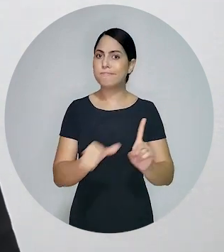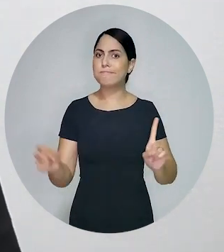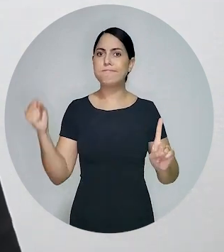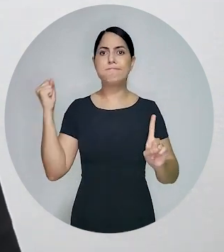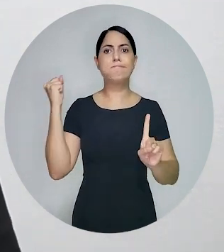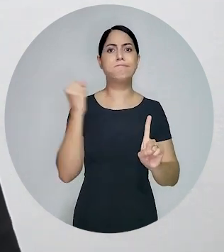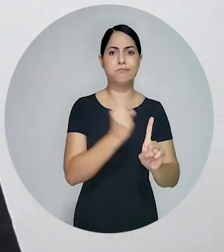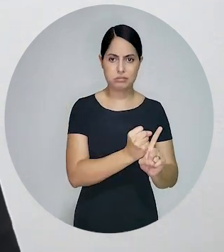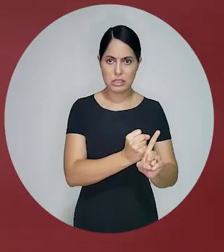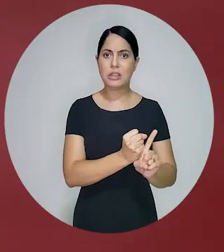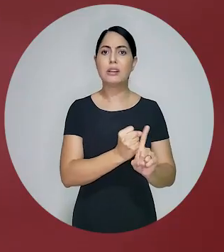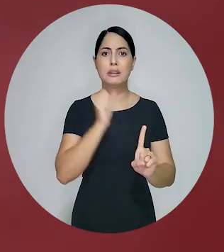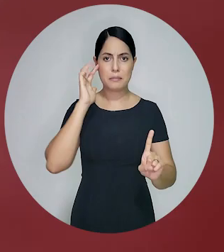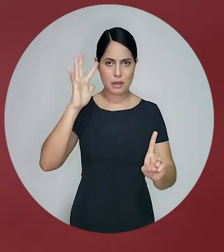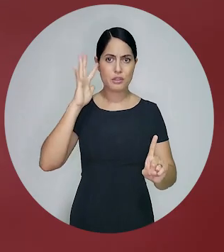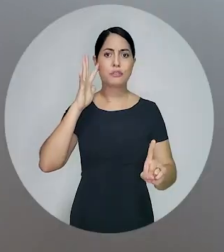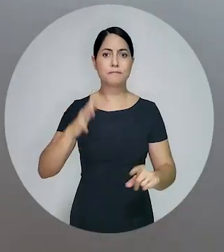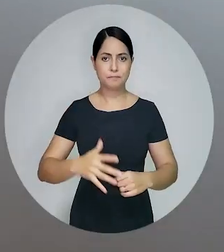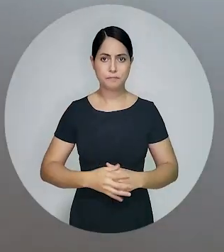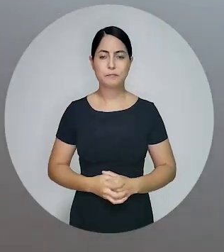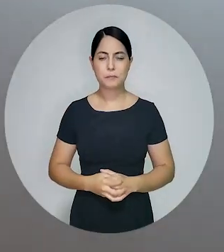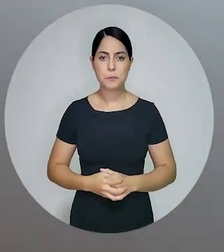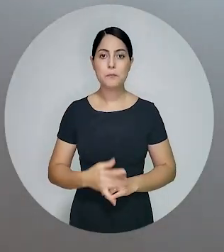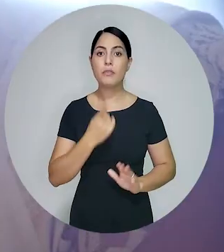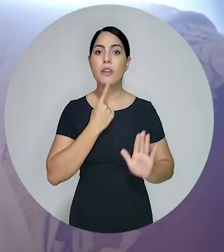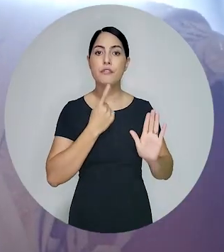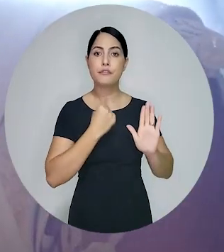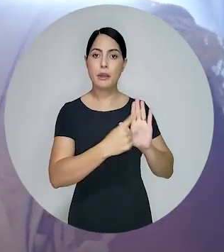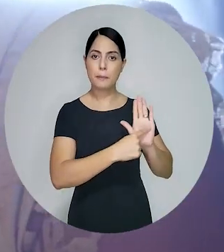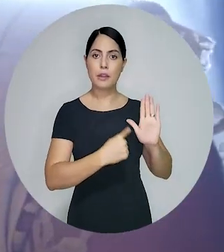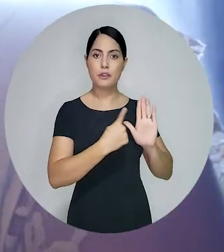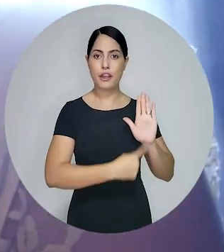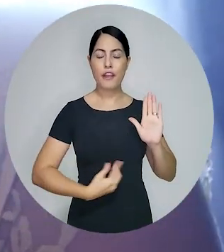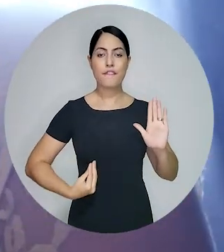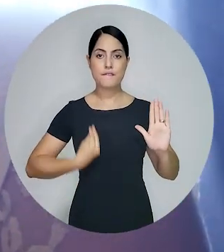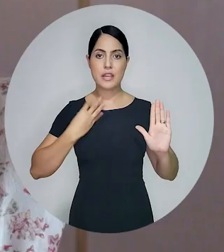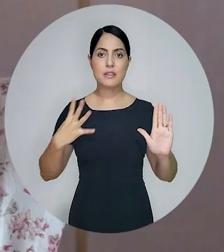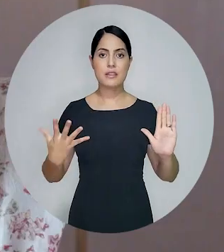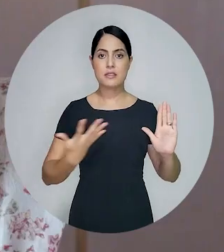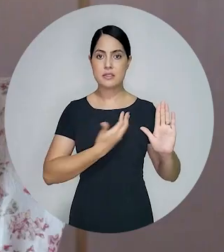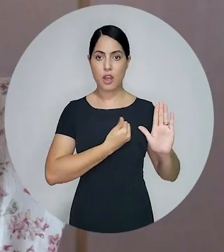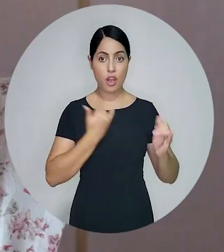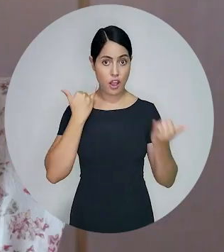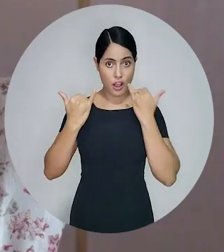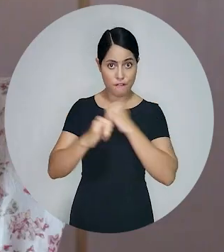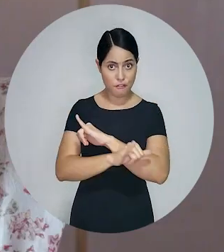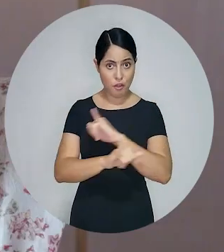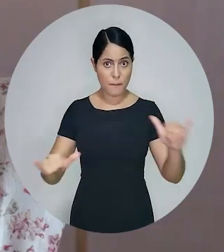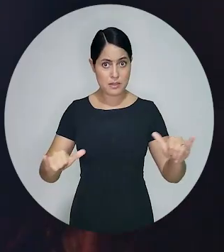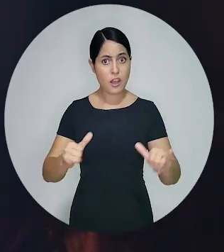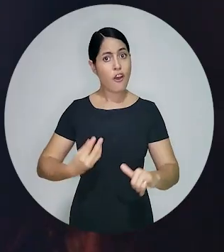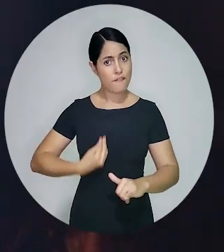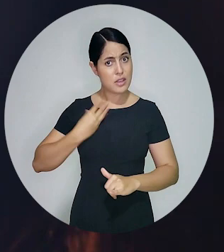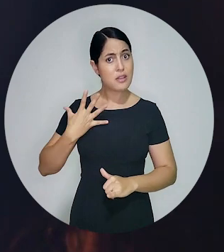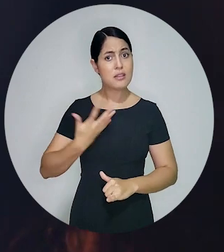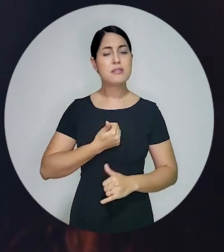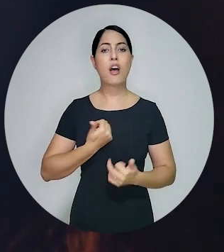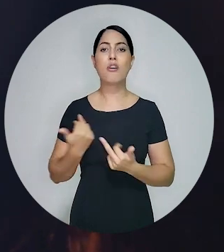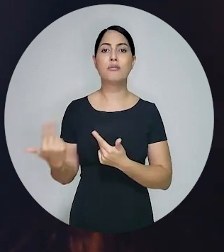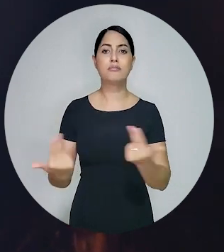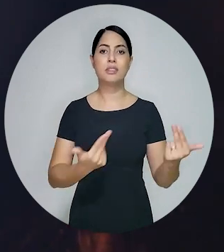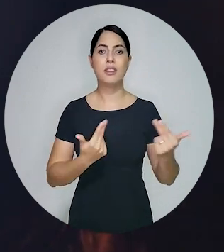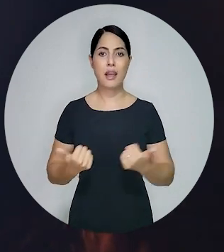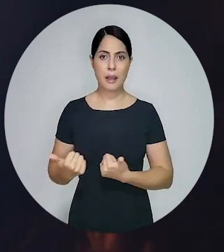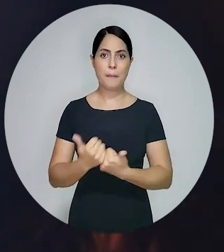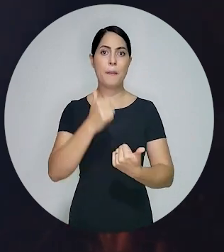próximo passo seria o feminicídio. Bom, essa história é minha. Um X vermelho salva vidas. A informação também.